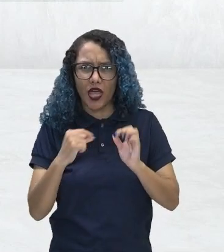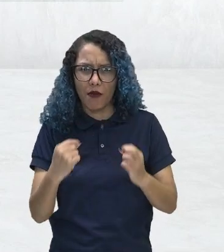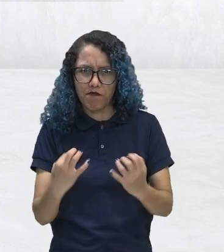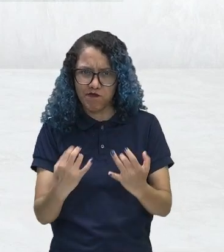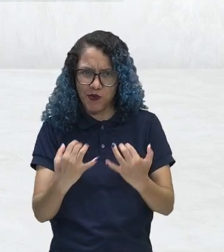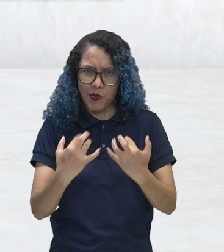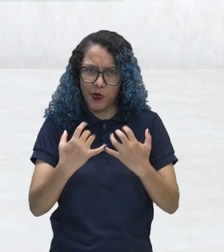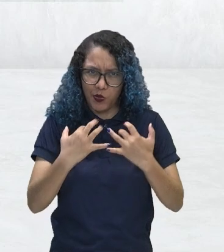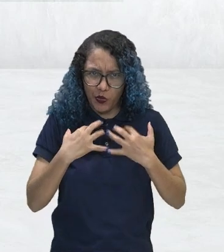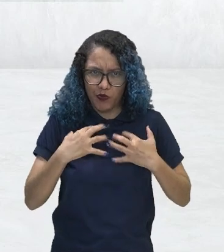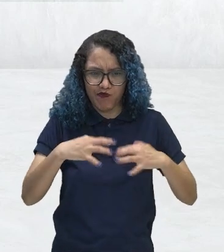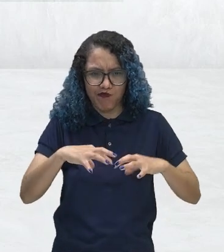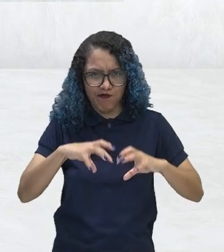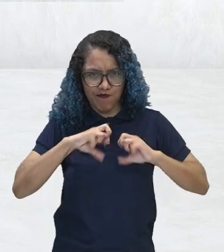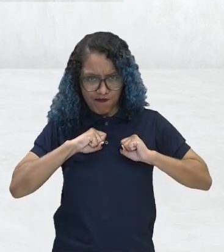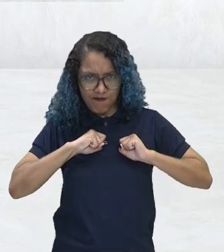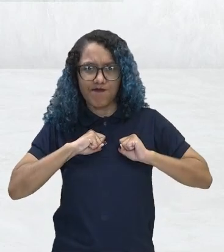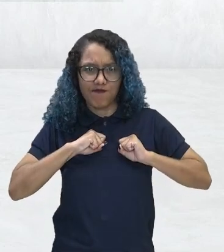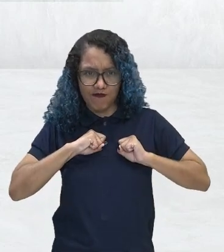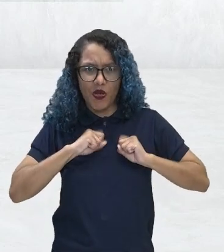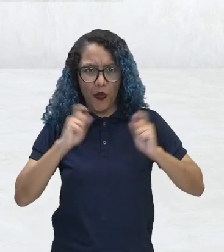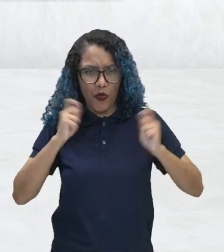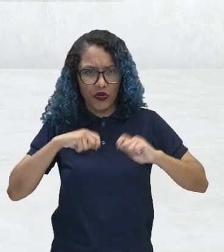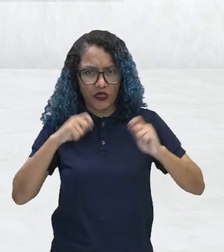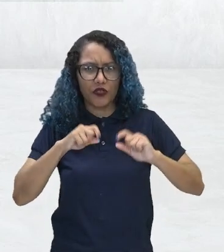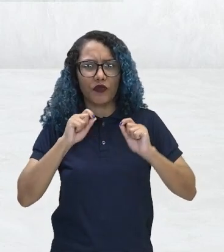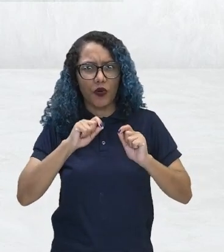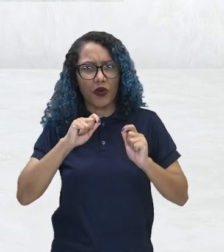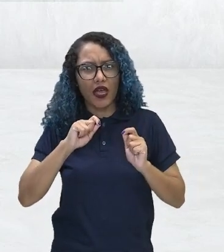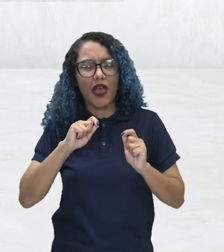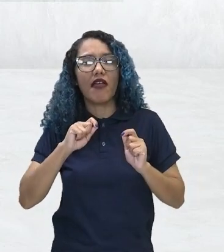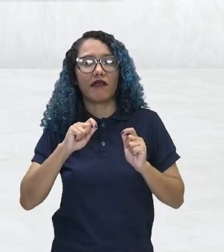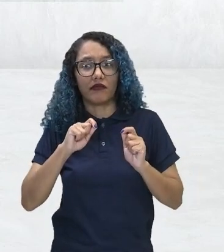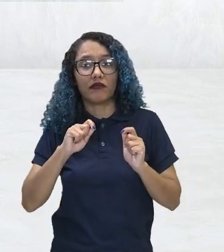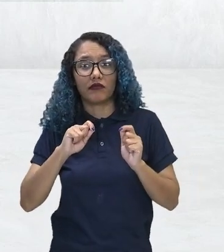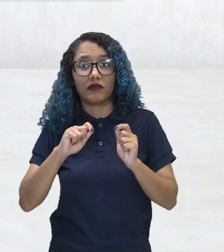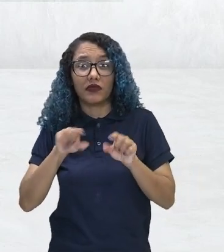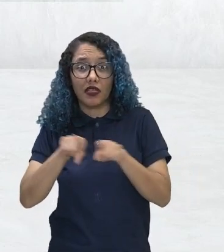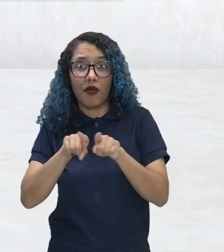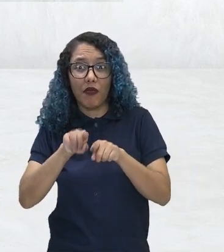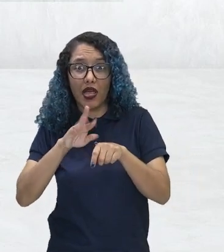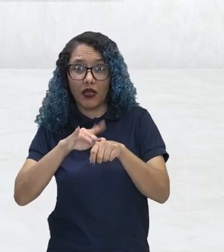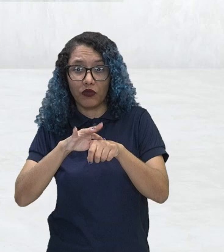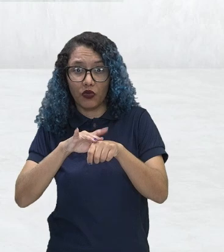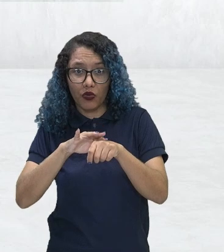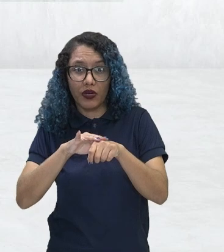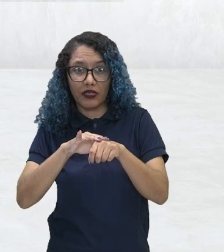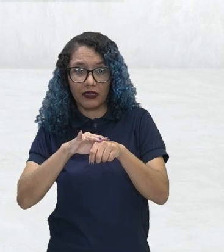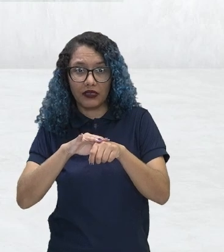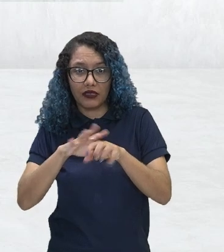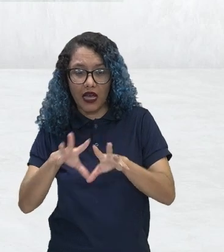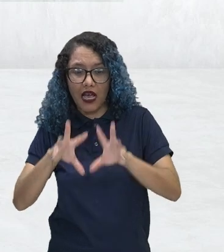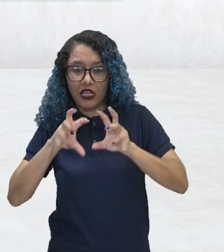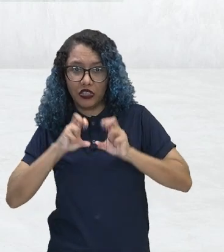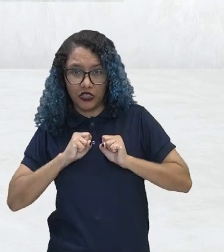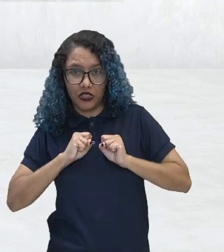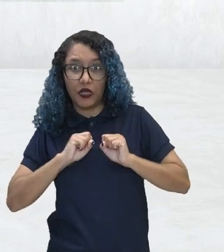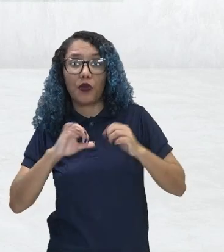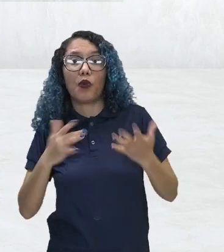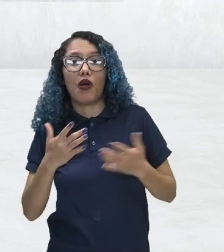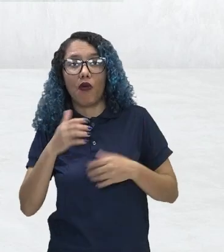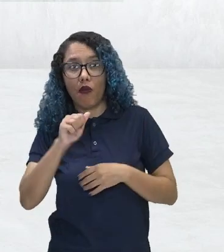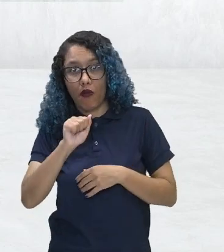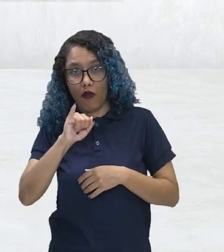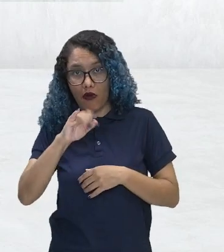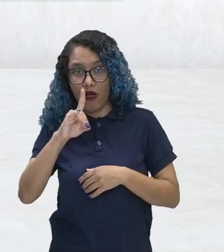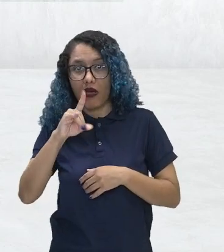imunológico, podendo levar à síndrome da imunodeficiência adquirida, que